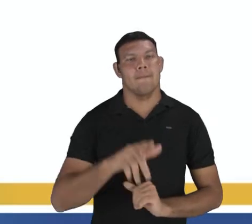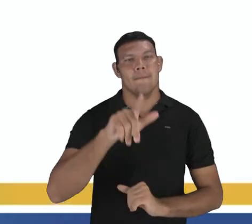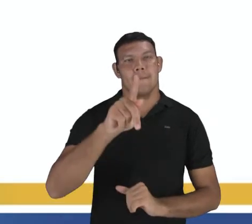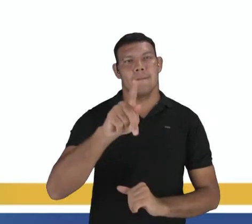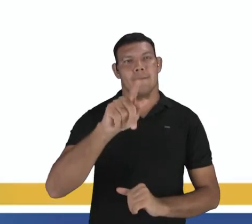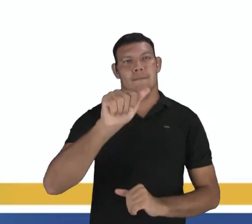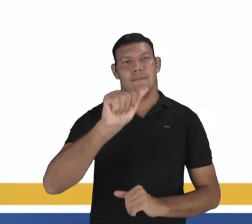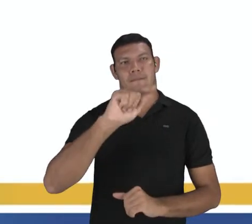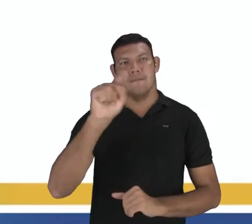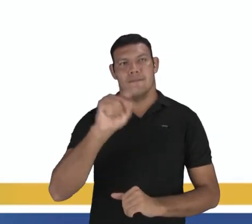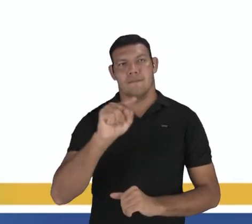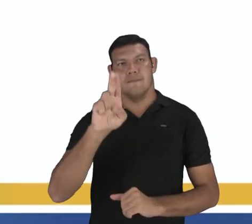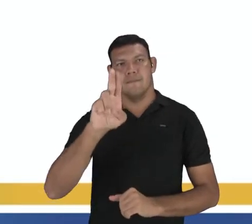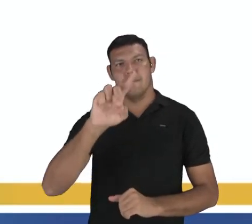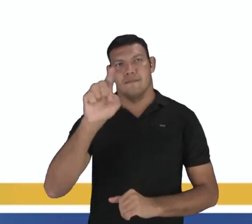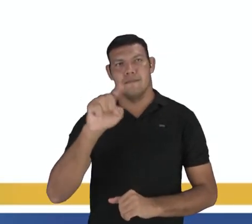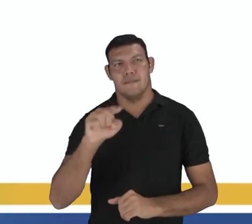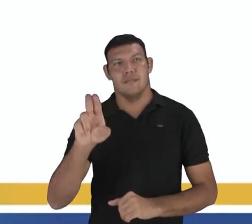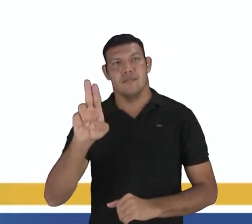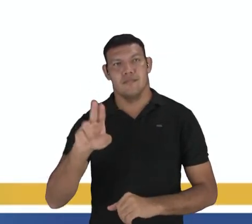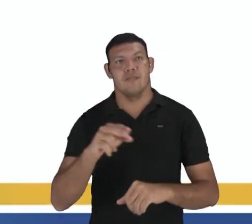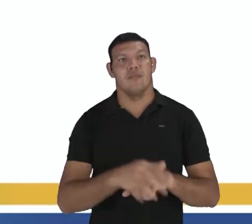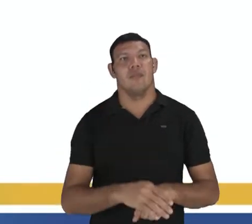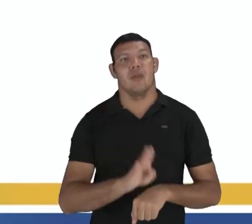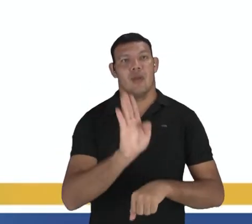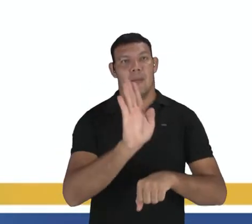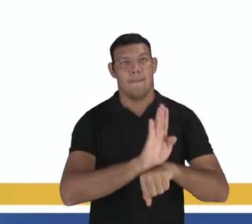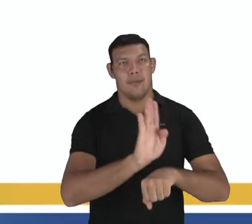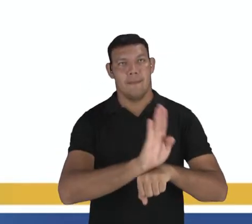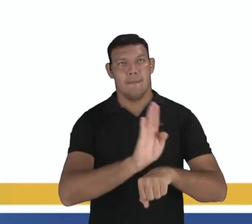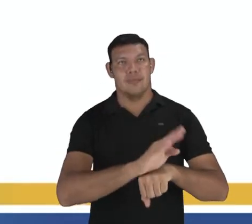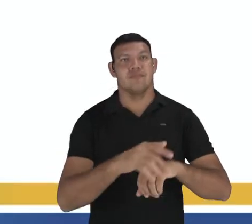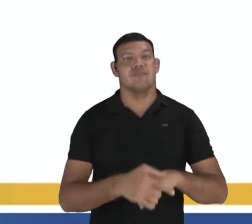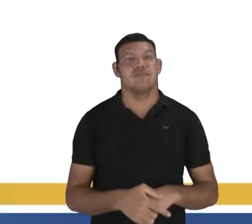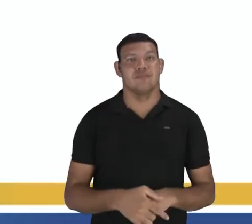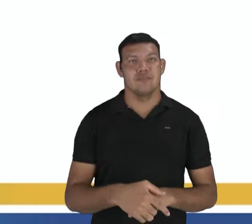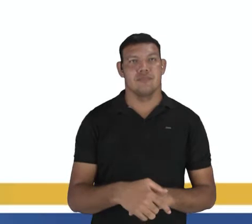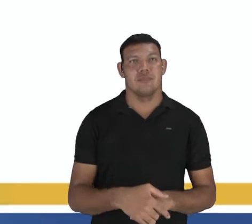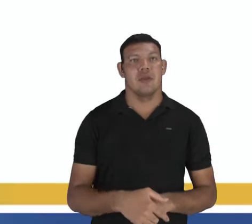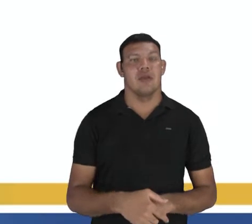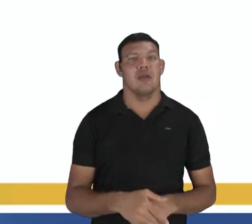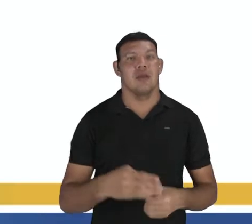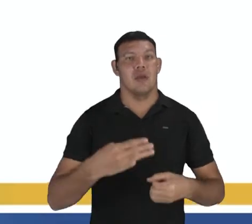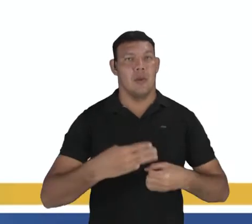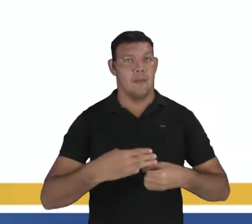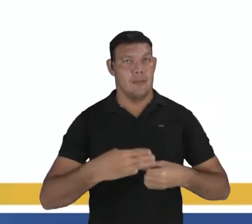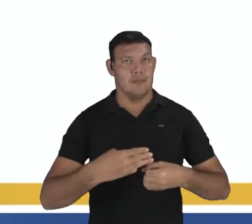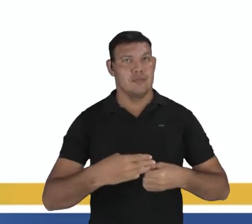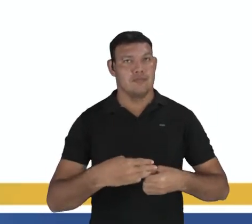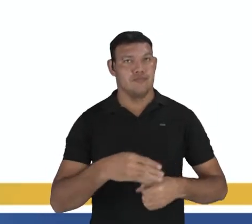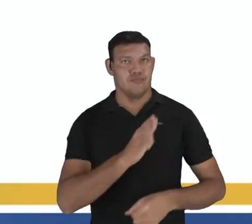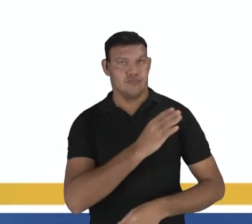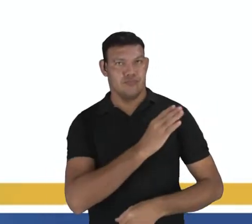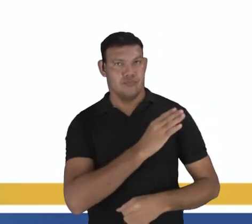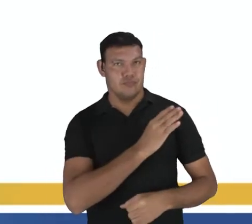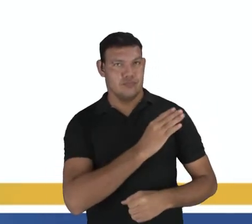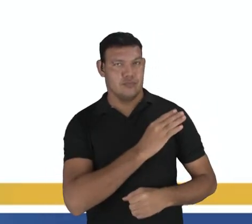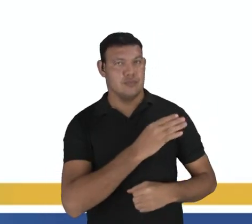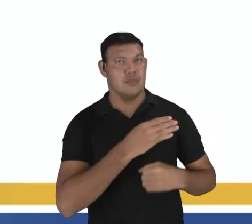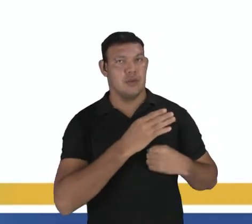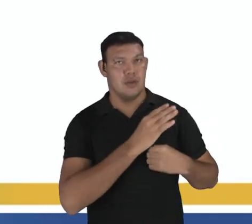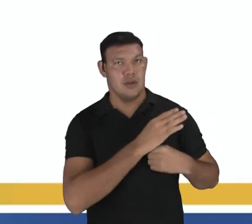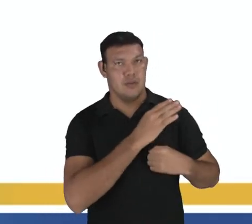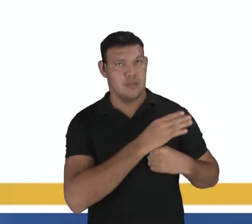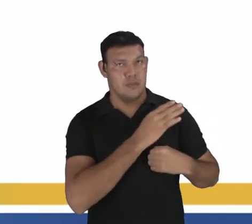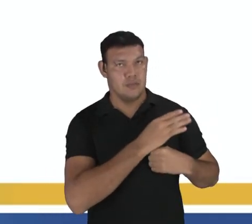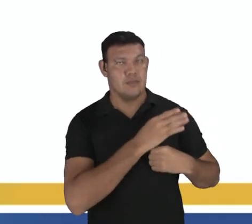febre, estatueta de bronze, figuras, né? Dessas figuras assírio-babilônicas provém, então, aqui mais uma questão mais